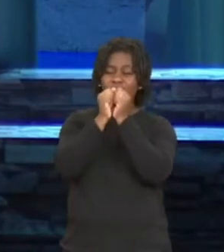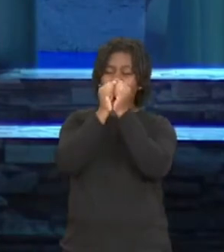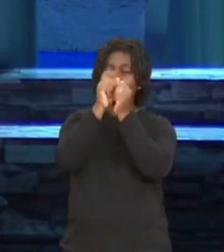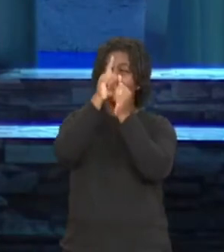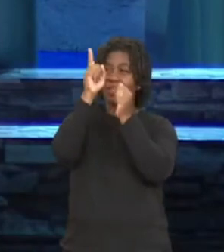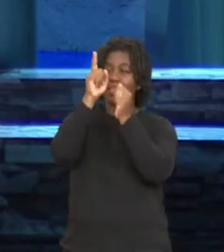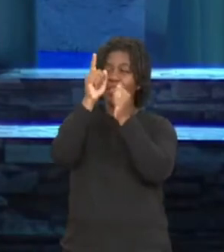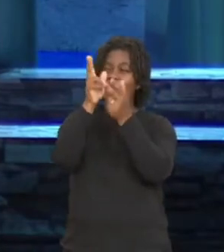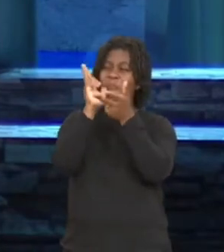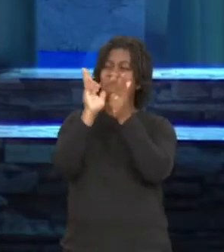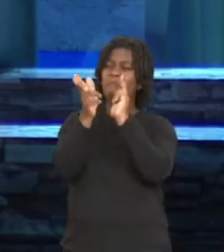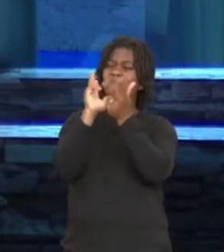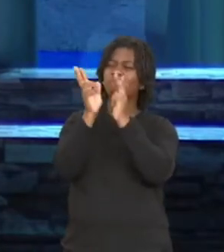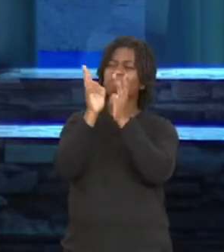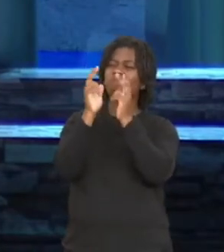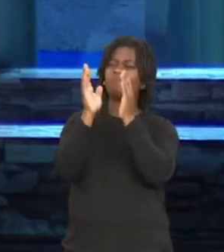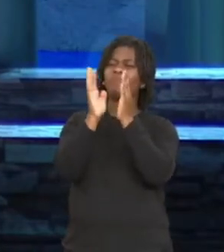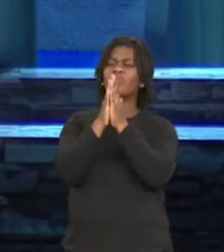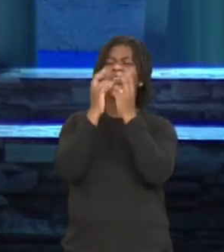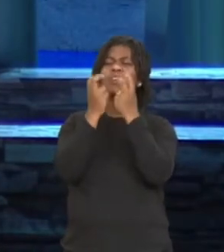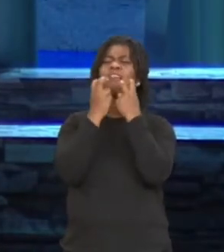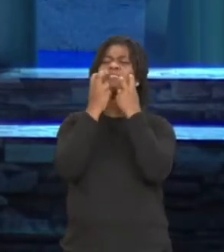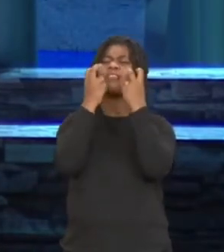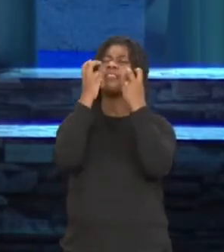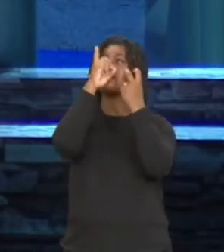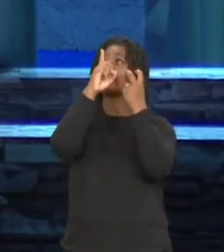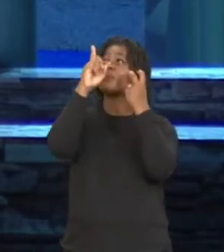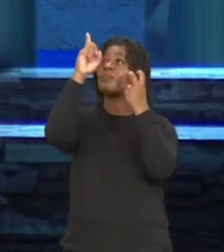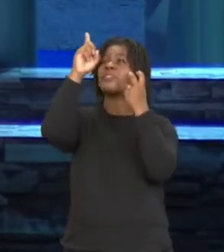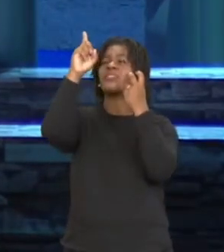Abra tua boca, clame.